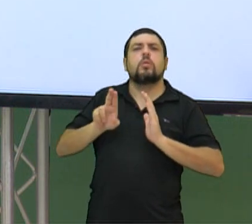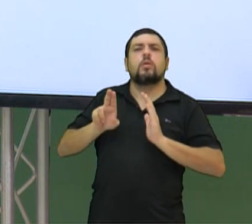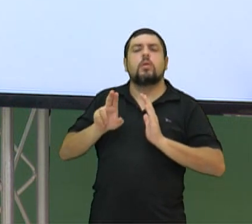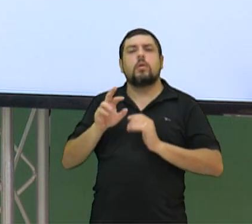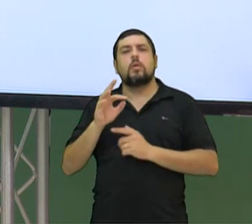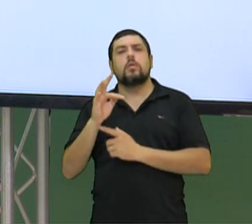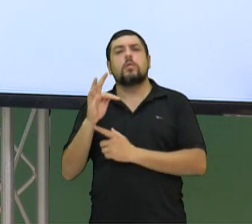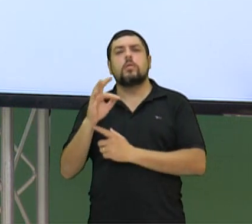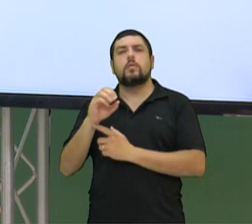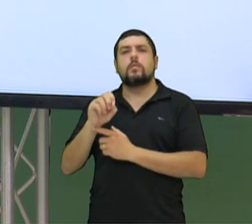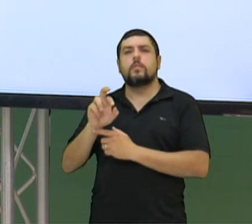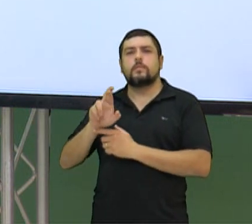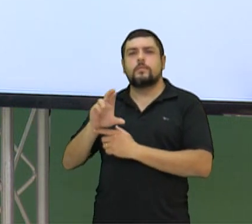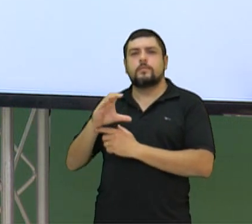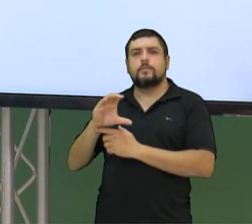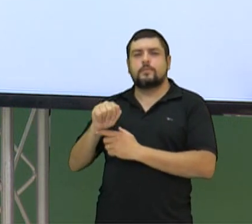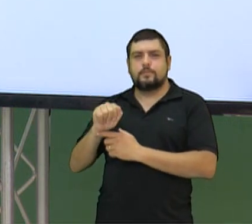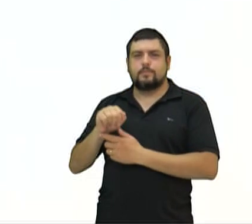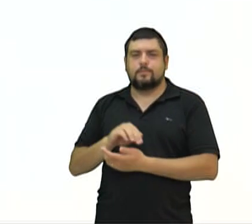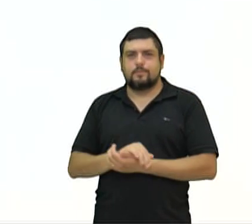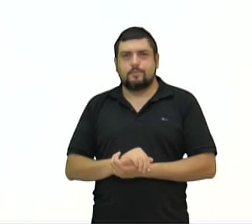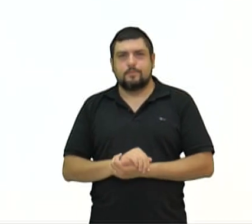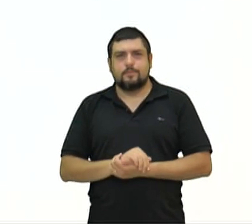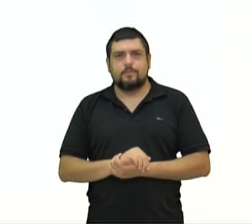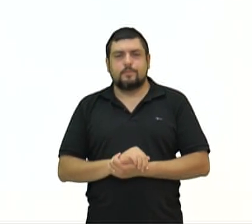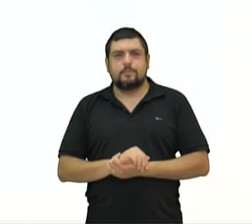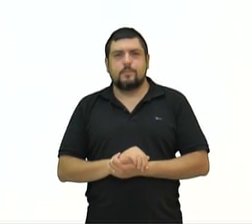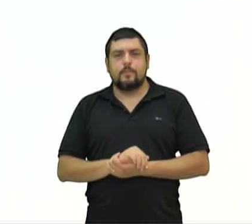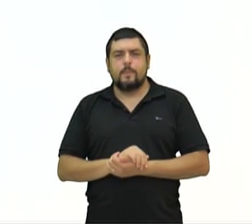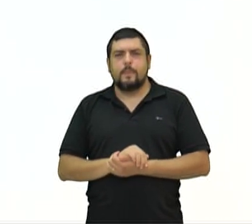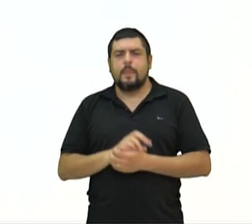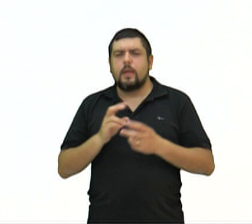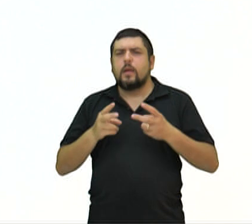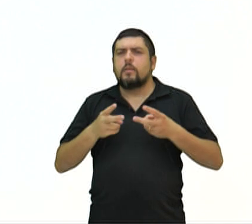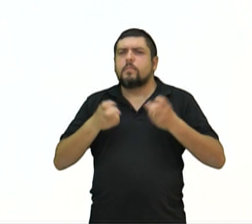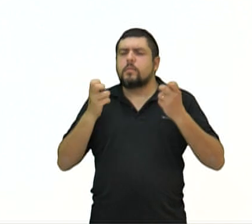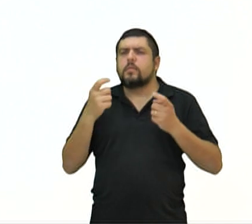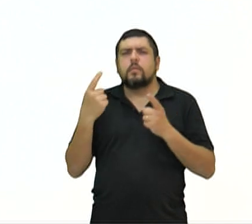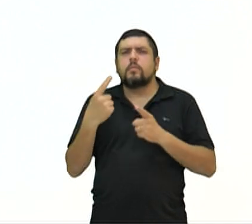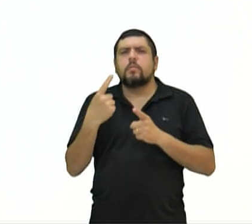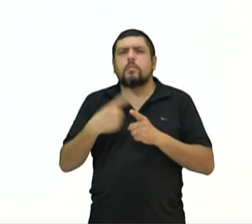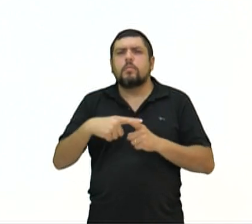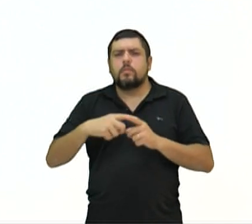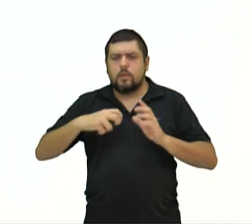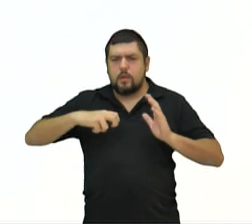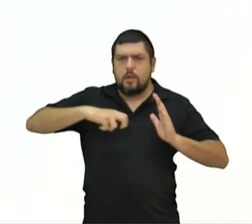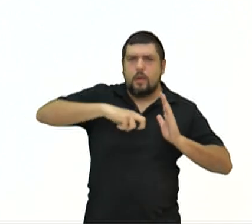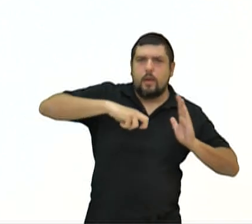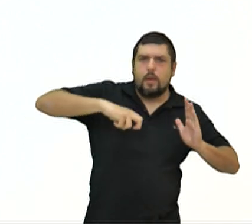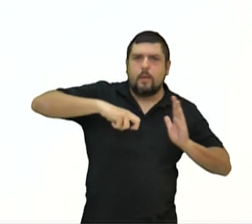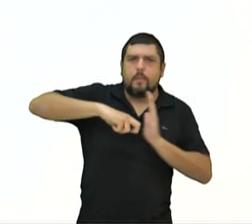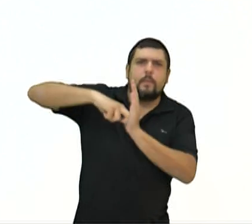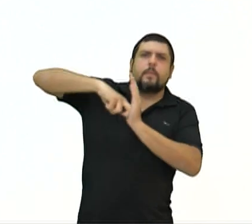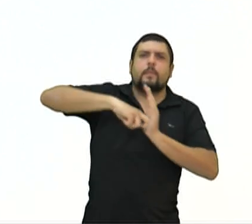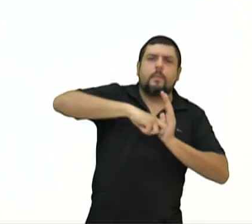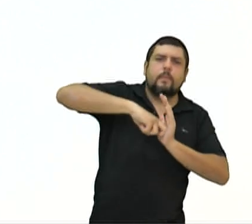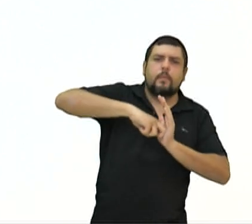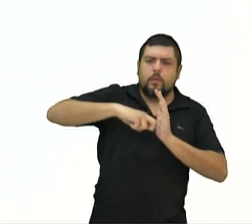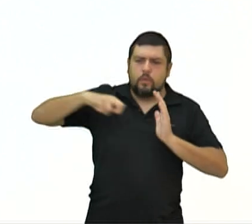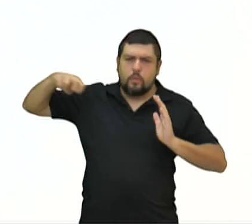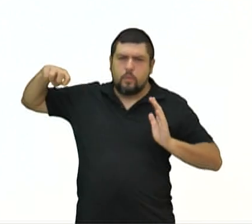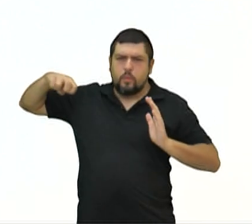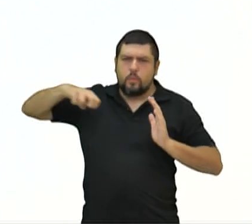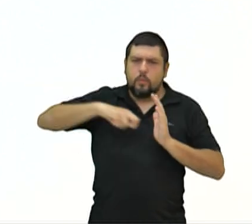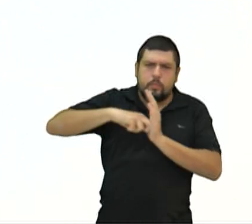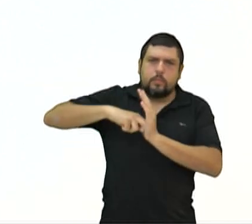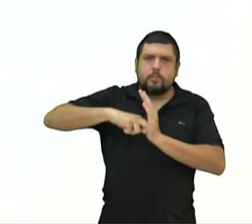força, certo? Vejam, né? Por que isso, né, gente? No caso da força aqui, nós